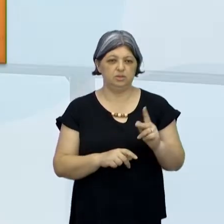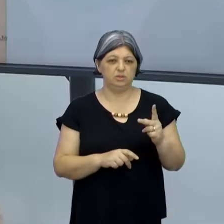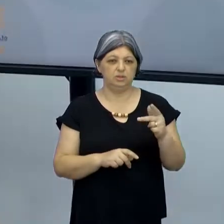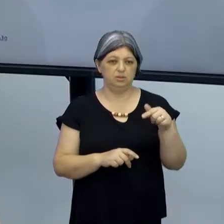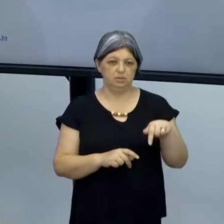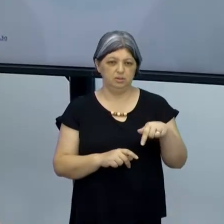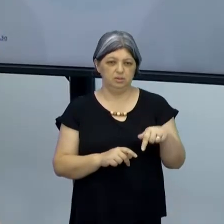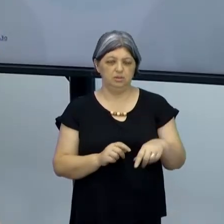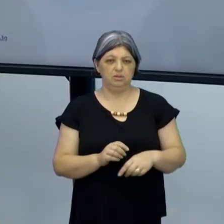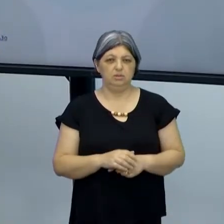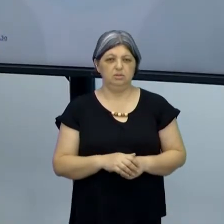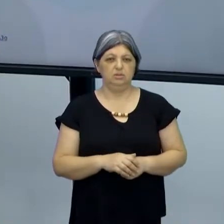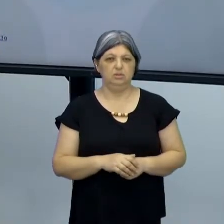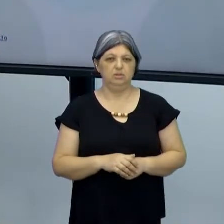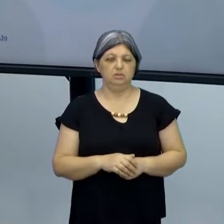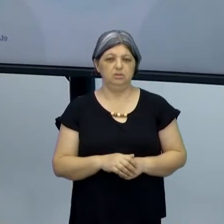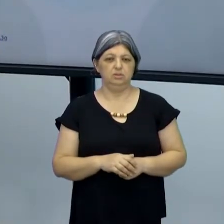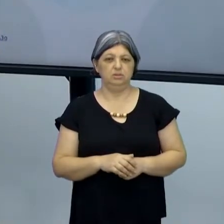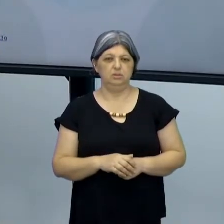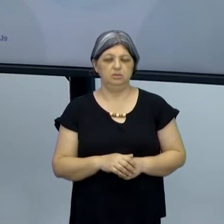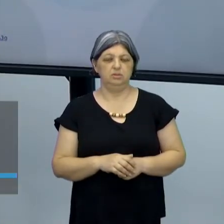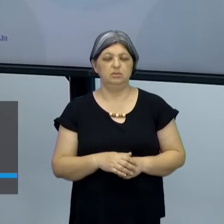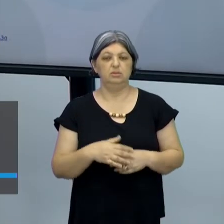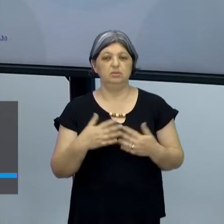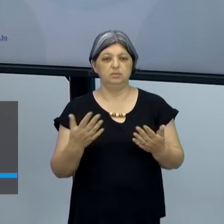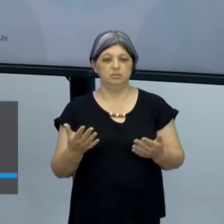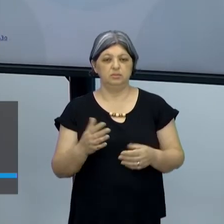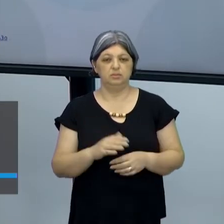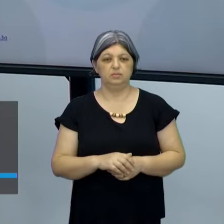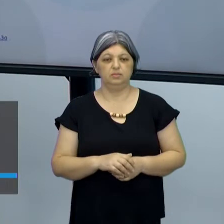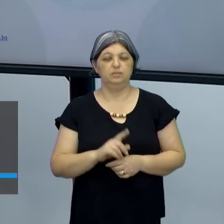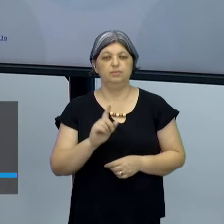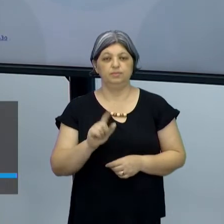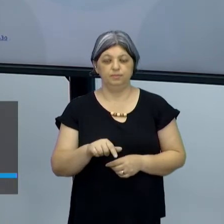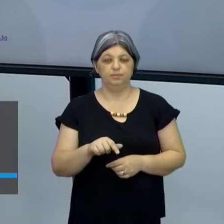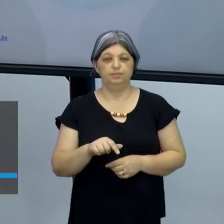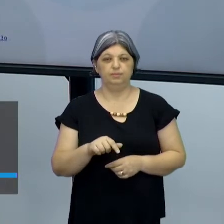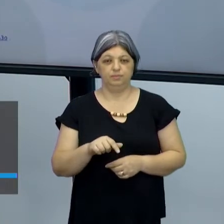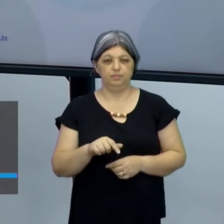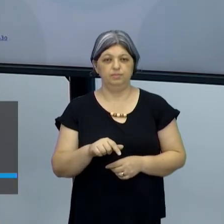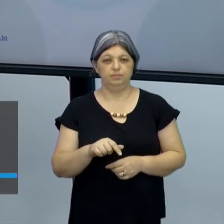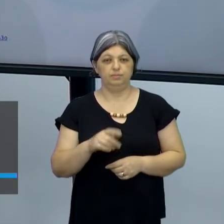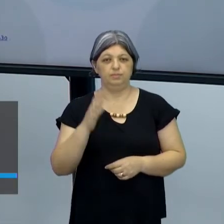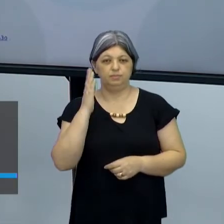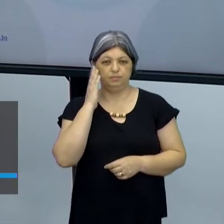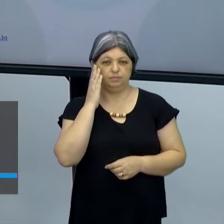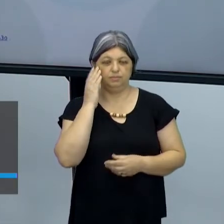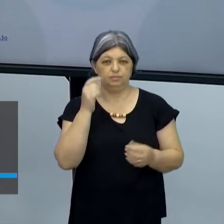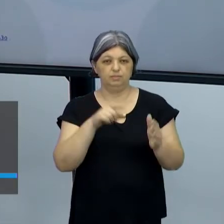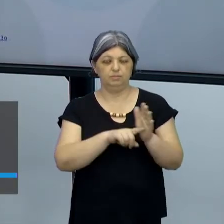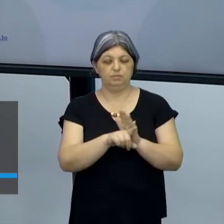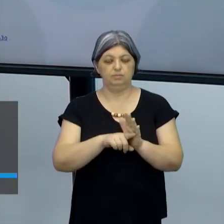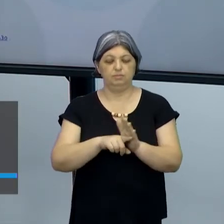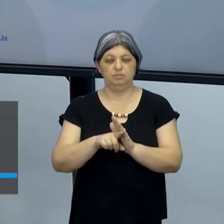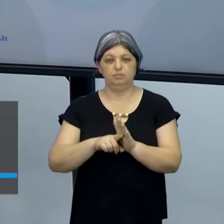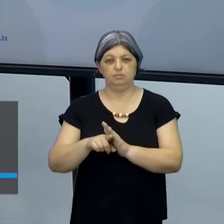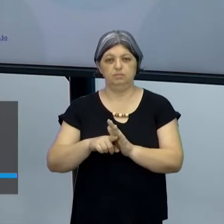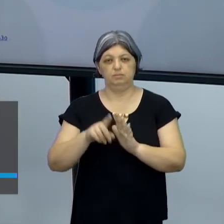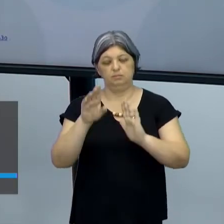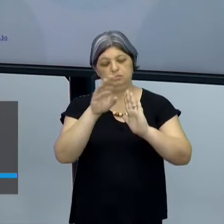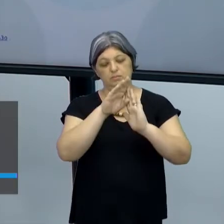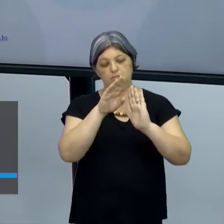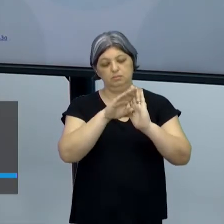Pessoal, pode voltar em mim. Ou seja, isso é para a gente fazer mesmo um ranking, ter uma ideia aí, né,